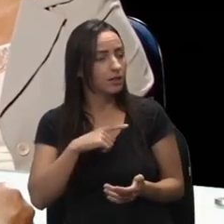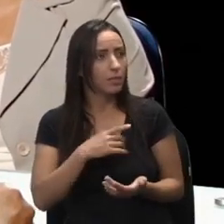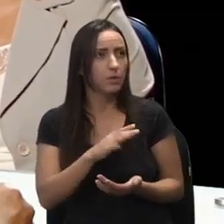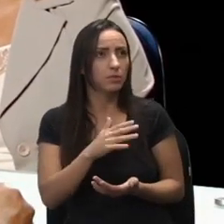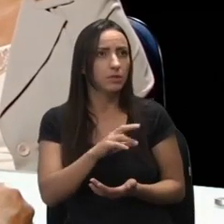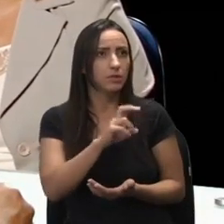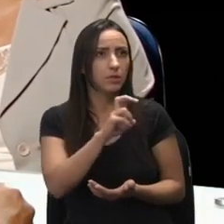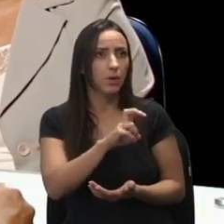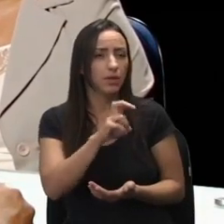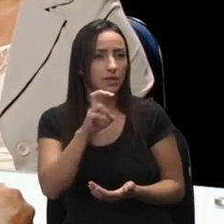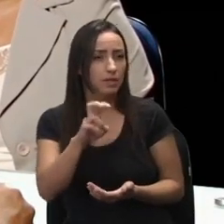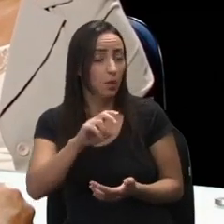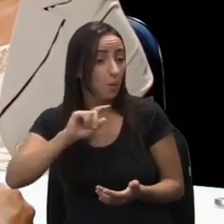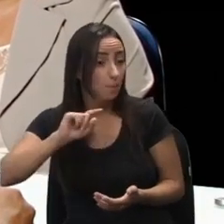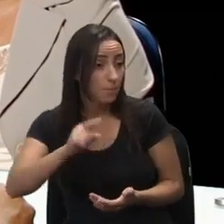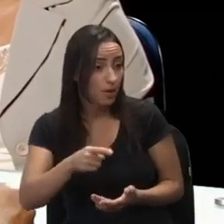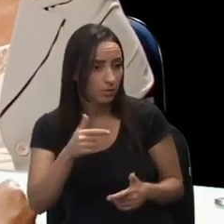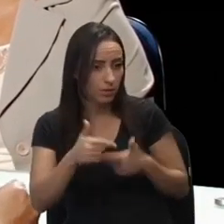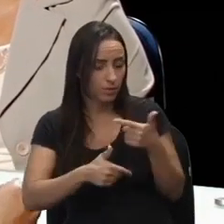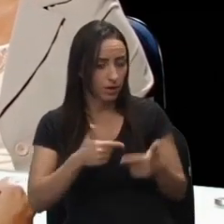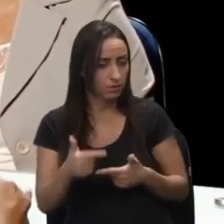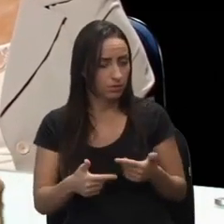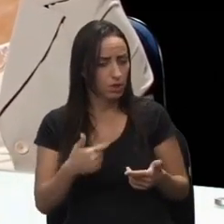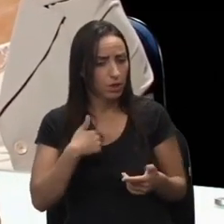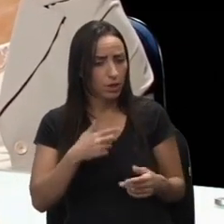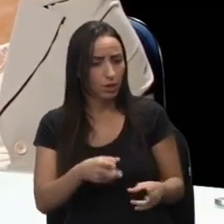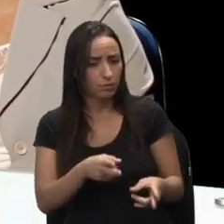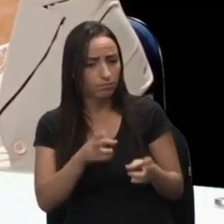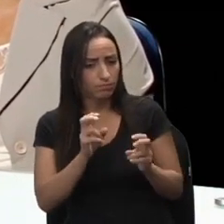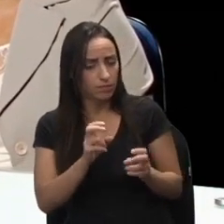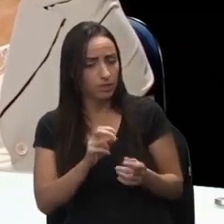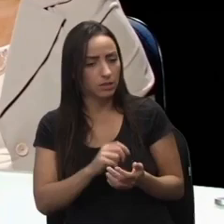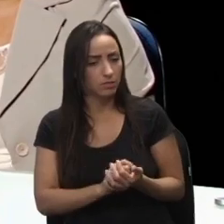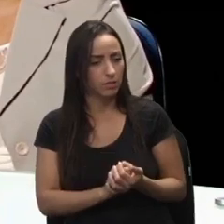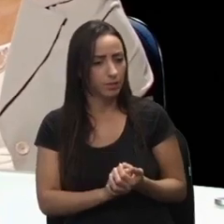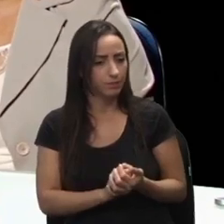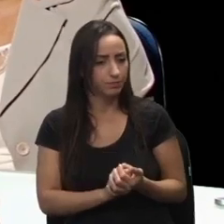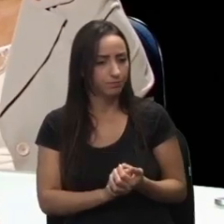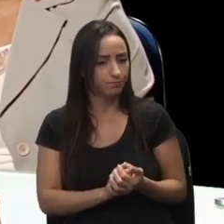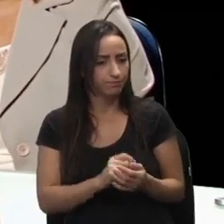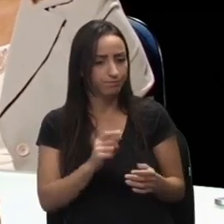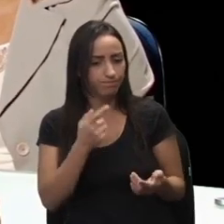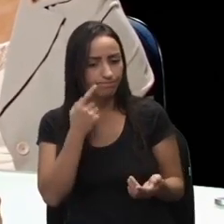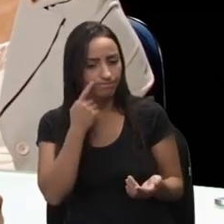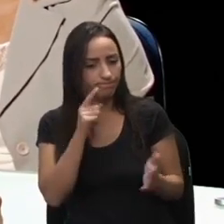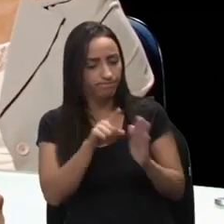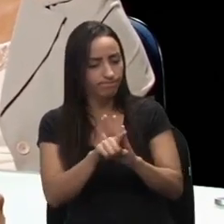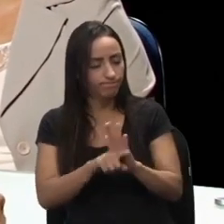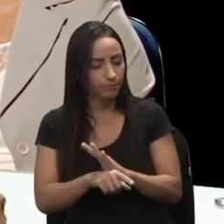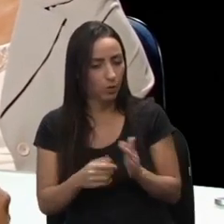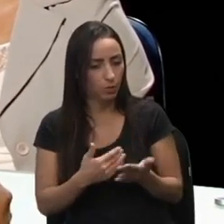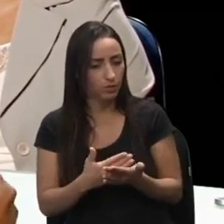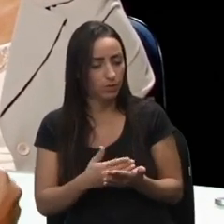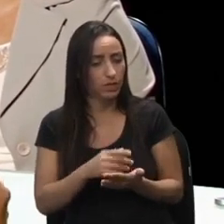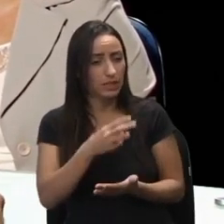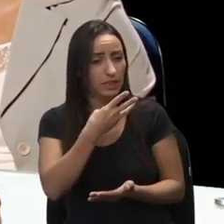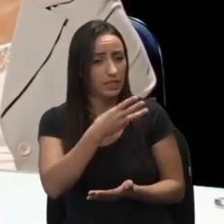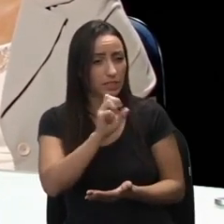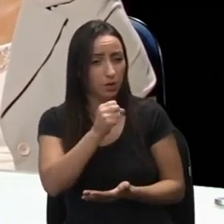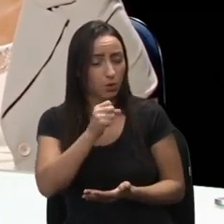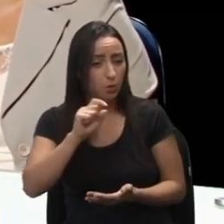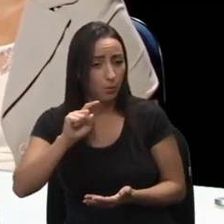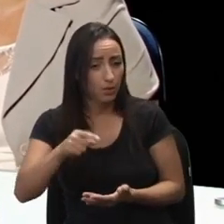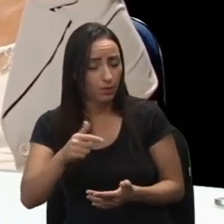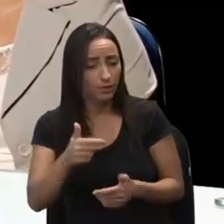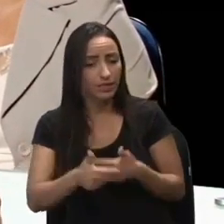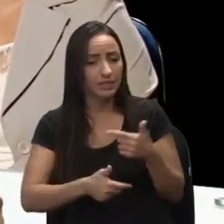mais ou menos 55 mil trabalhadores. E o que eu pude observar num levantamento inicial é que 38 mil trabalham